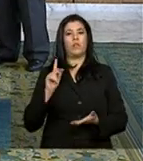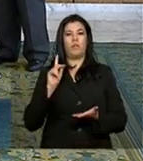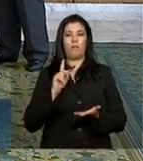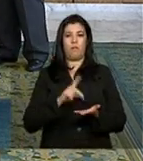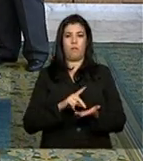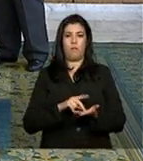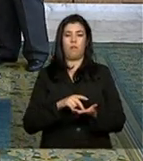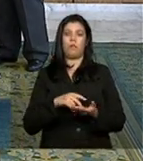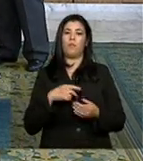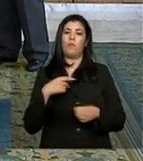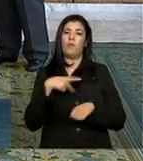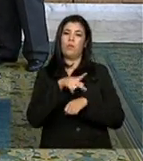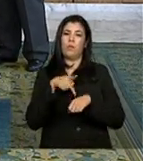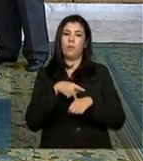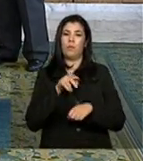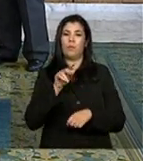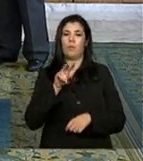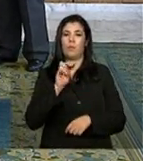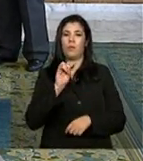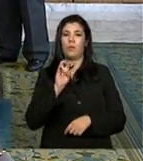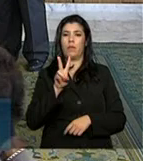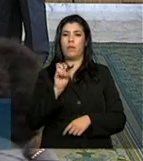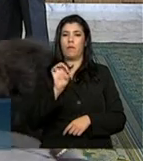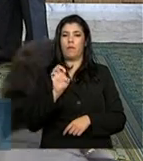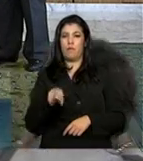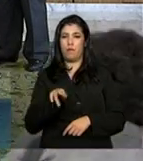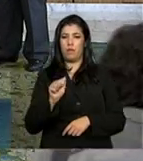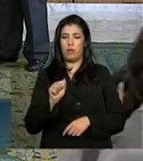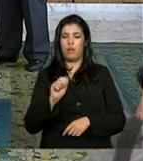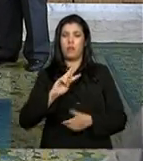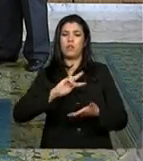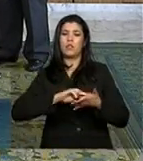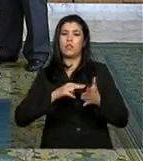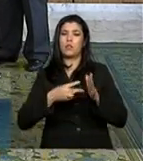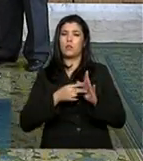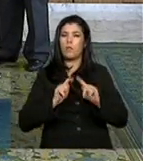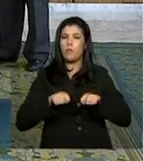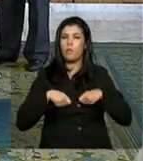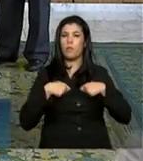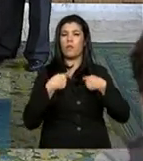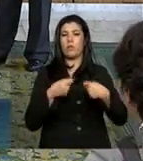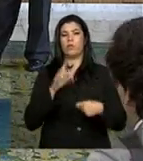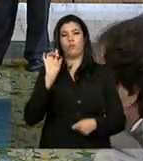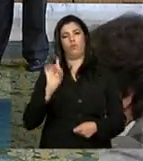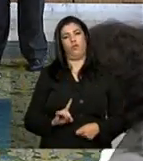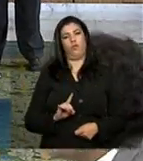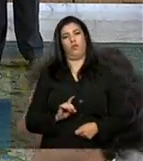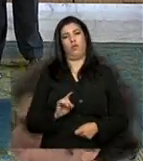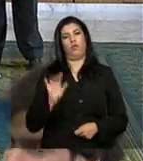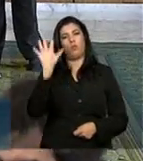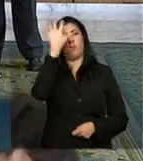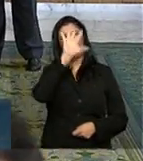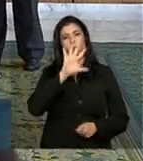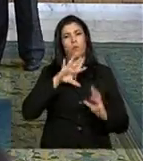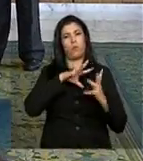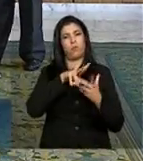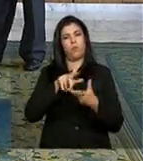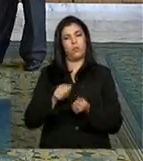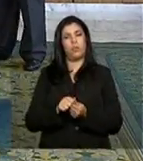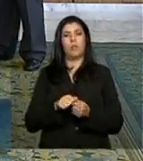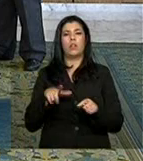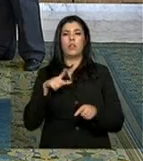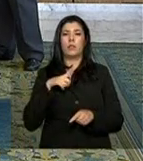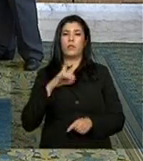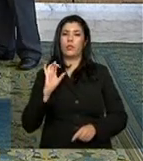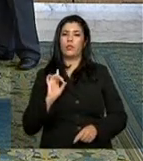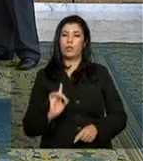Viena. Representa um esforço na codificação do direito internacional relativo aos direitos